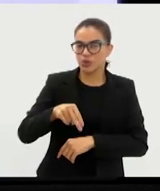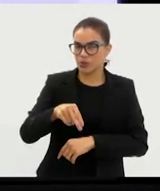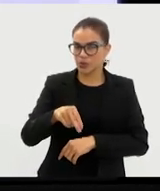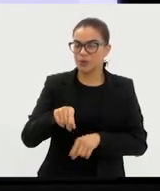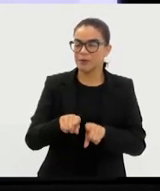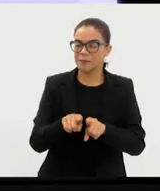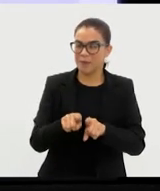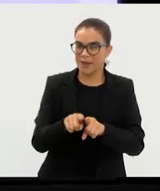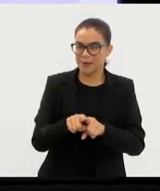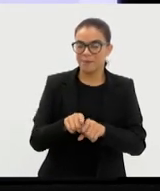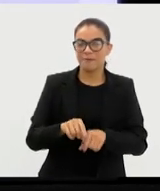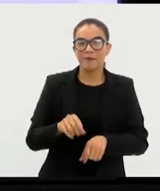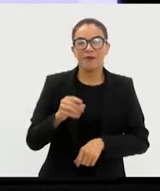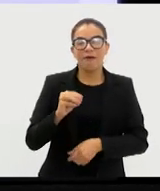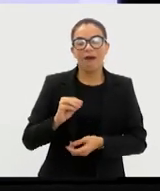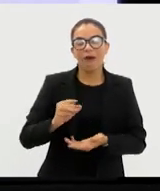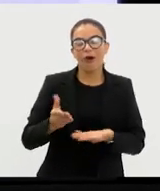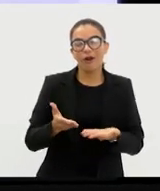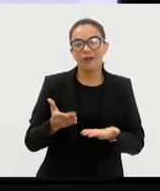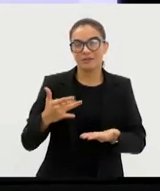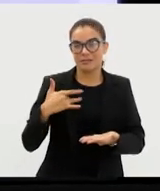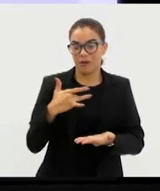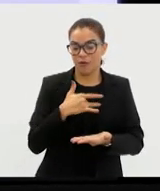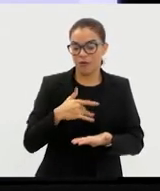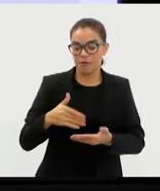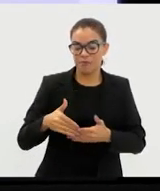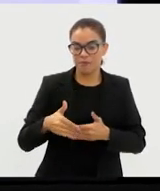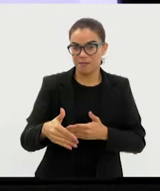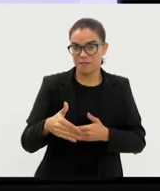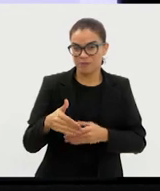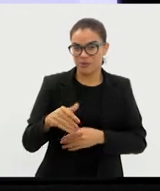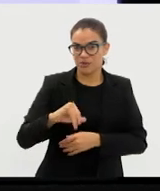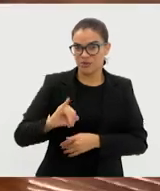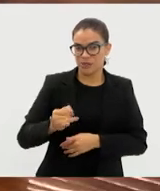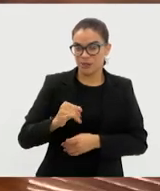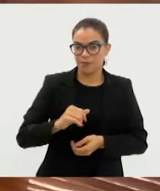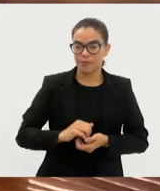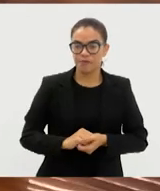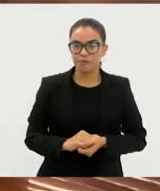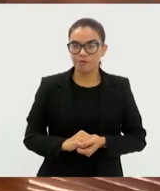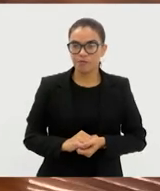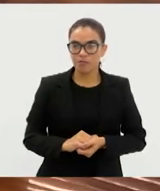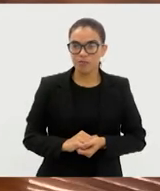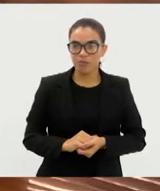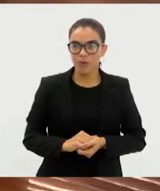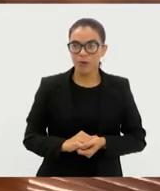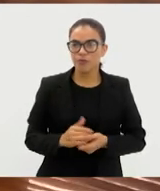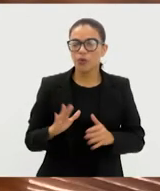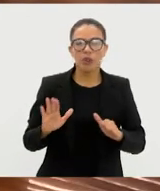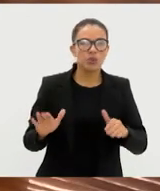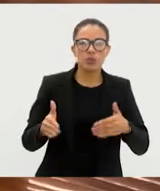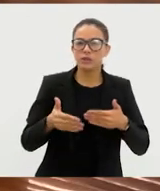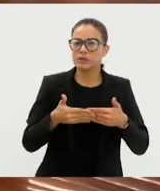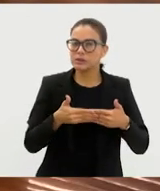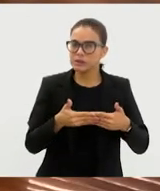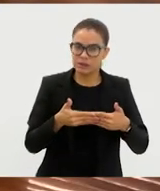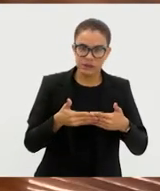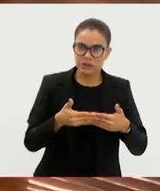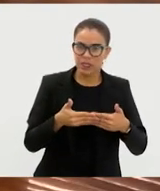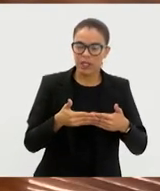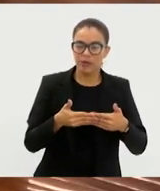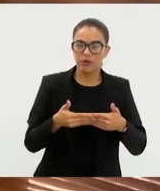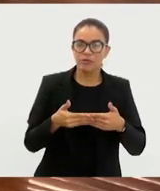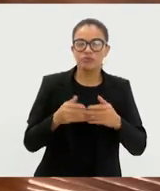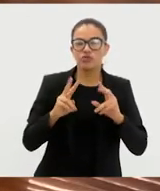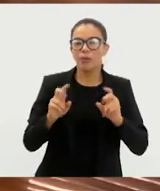que está para homologação agora em janeiro. Você tem informação, quando que encerra essas securitizações de royalties que